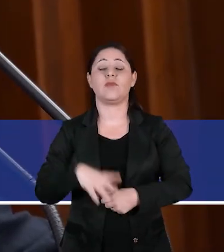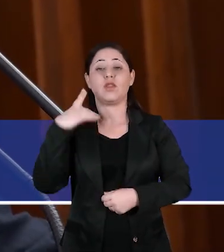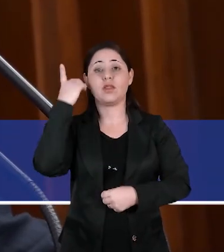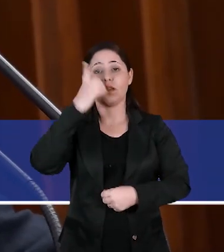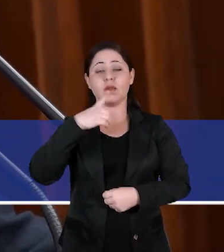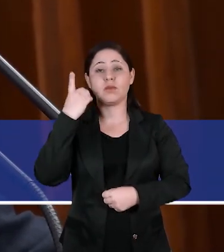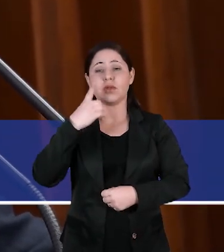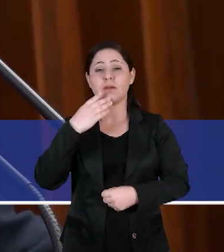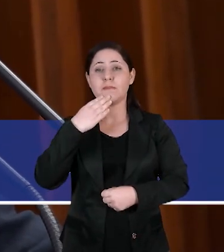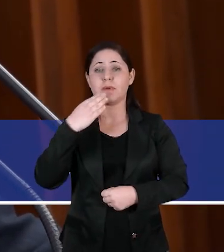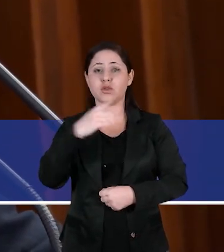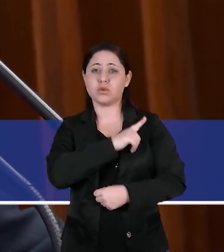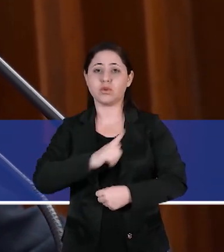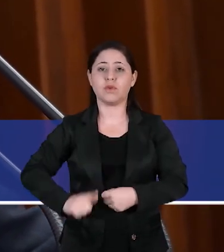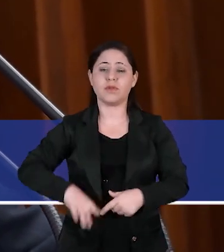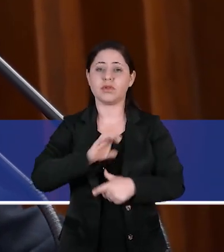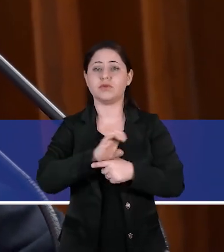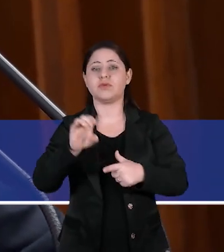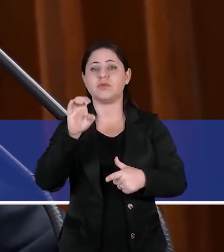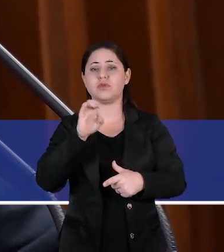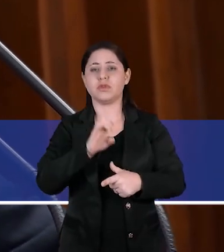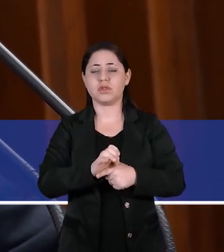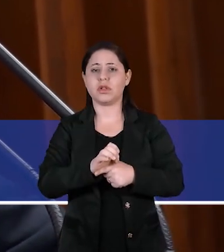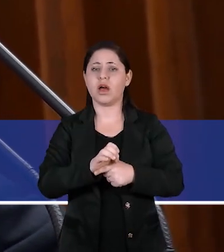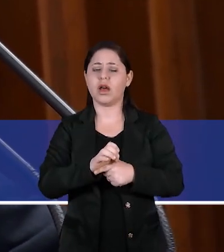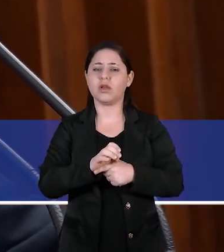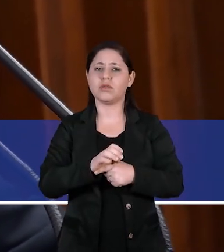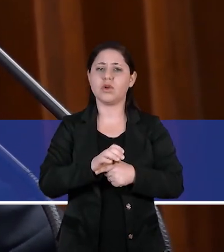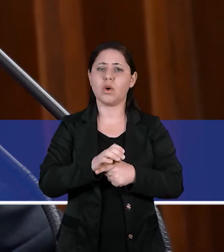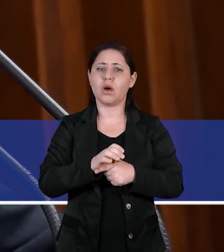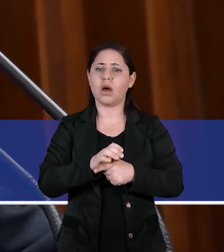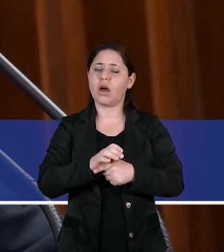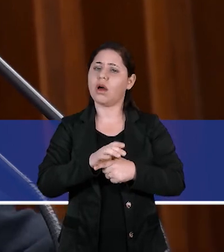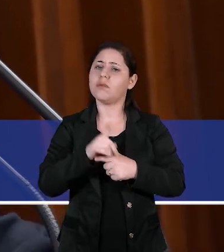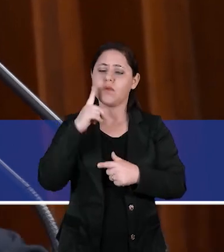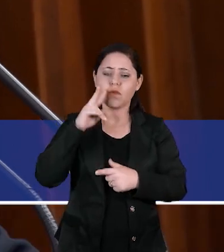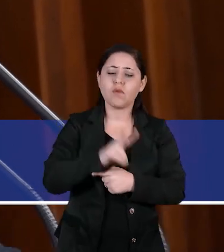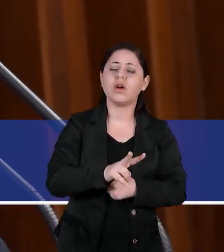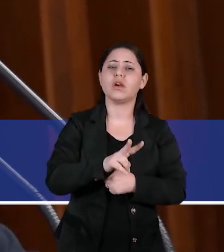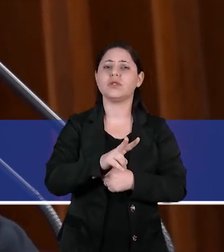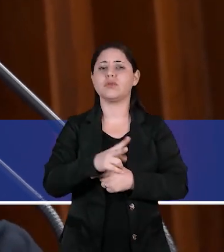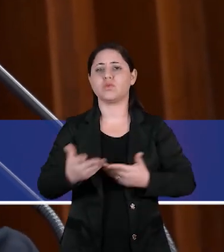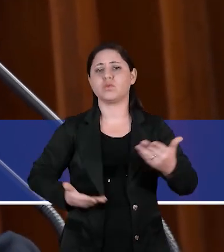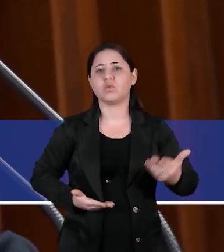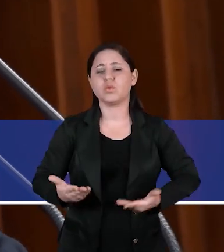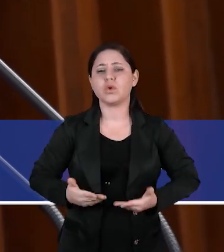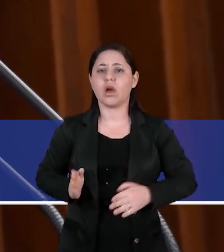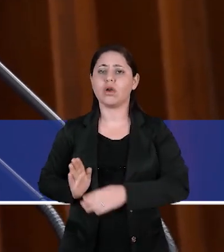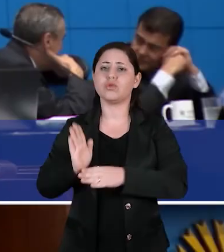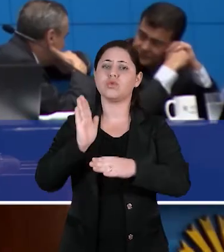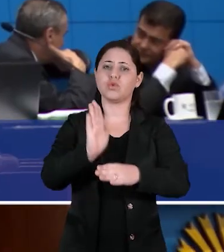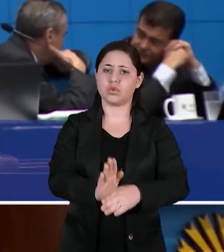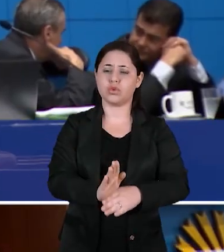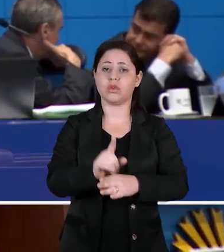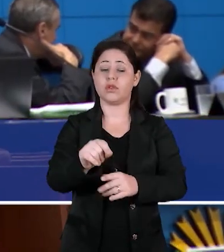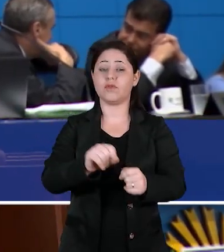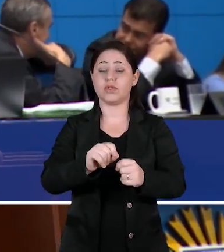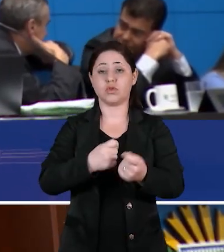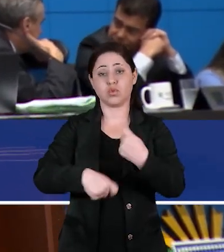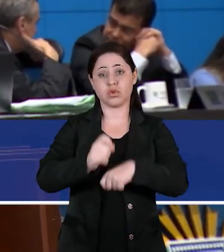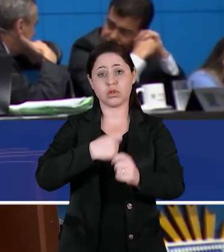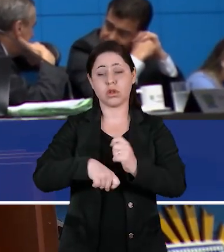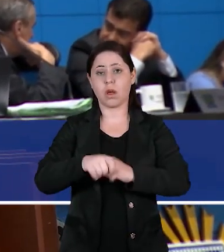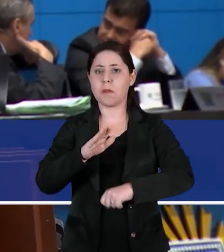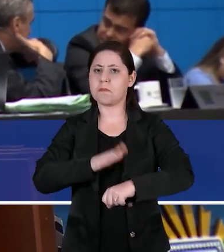O parlamentar pediu para que o governo do estado dê um voto de confiança aos servidores de carreira do hospital, que estão fazendo